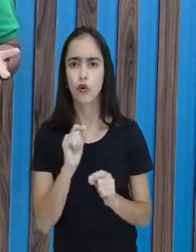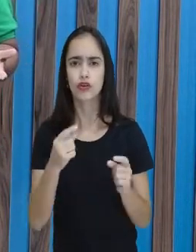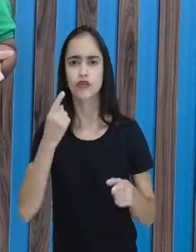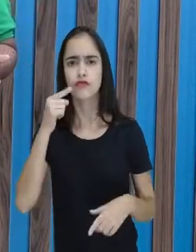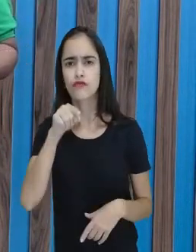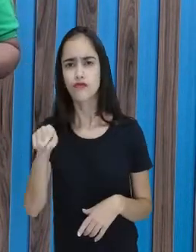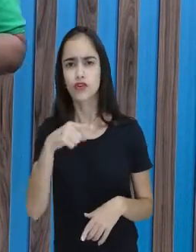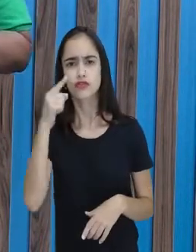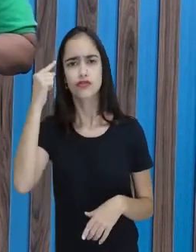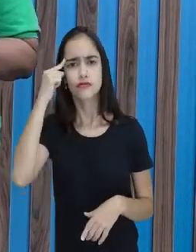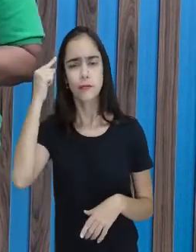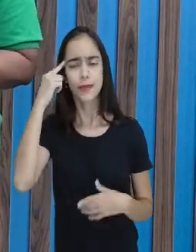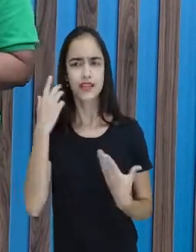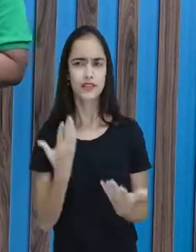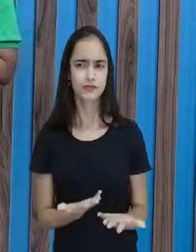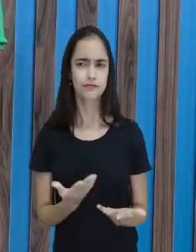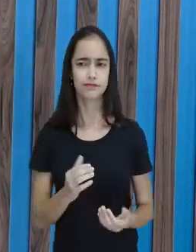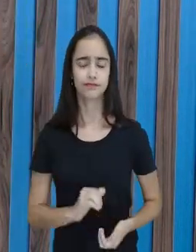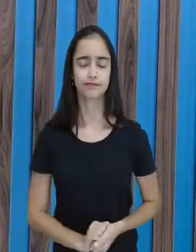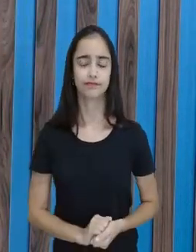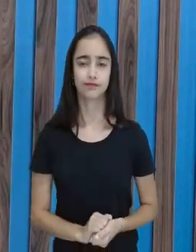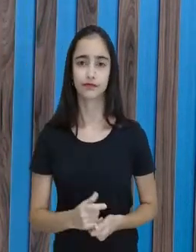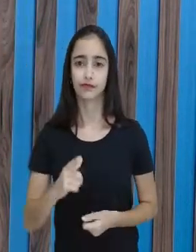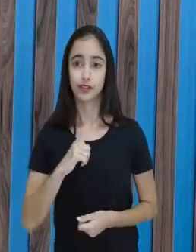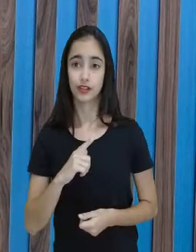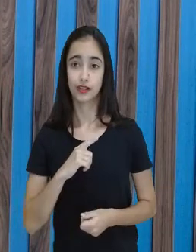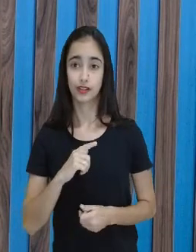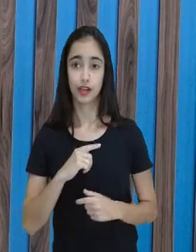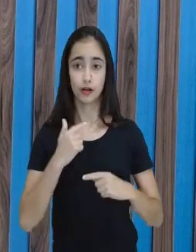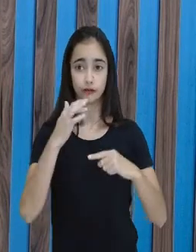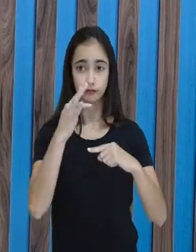fração? Aqui nós temos a representação,